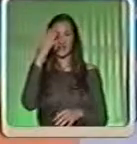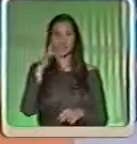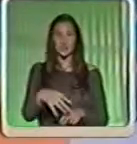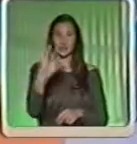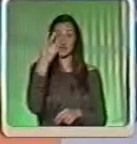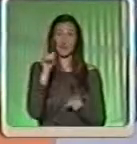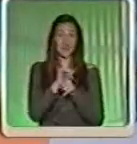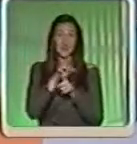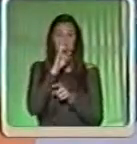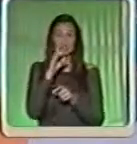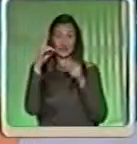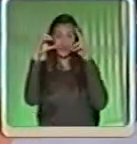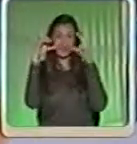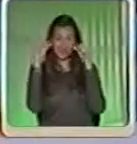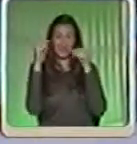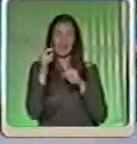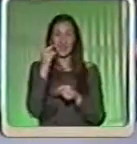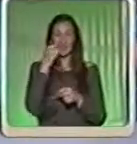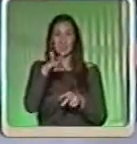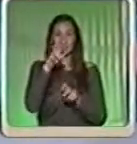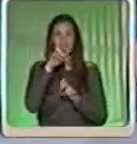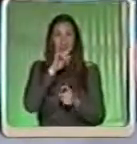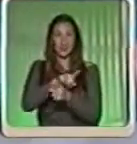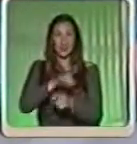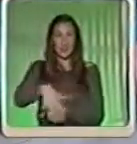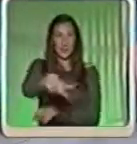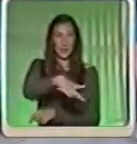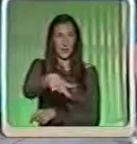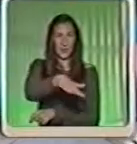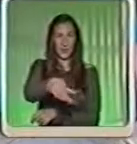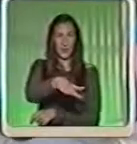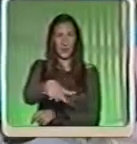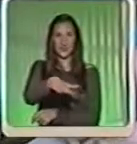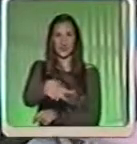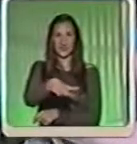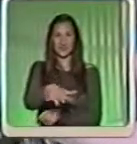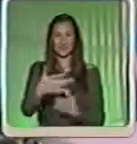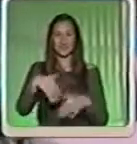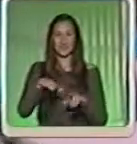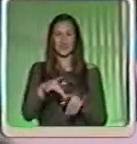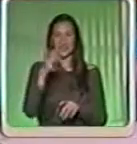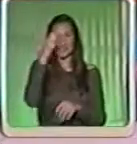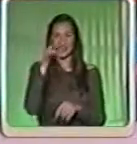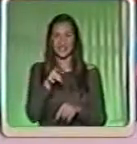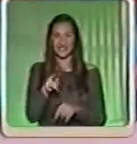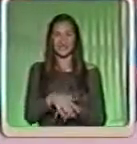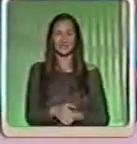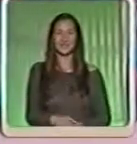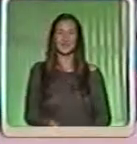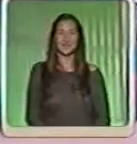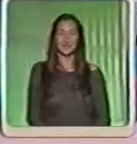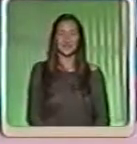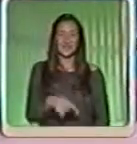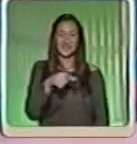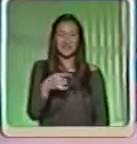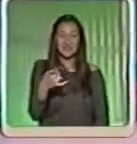Olhos fechados. É? Achas que é por aqui? Eu estou de olhos fechados. Eu também, mas acho que é por aqui. Ui, tão doce!